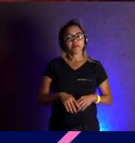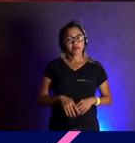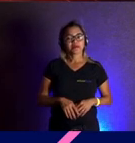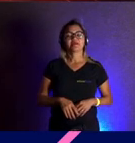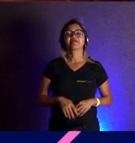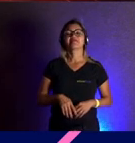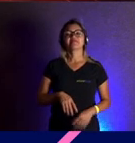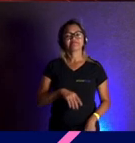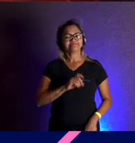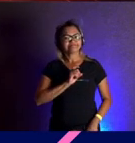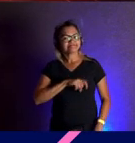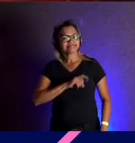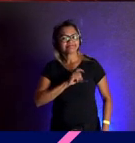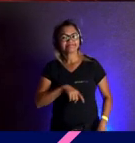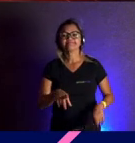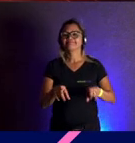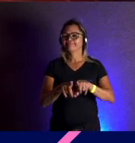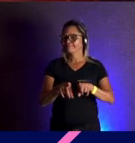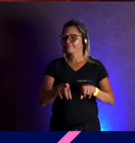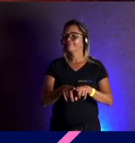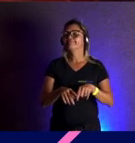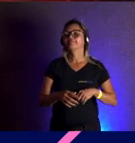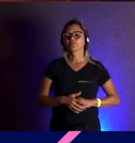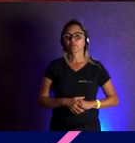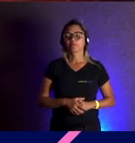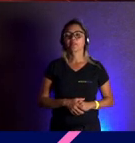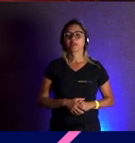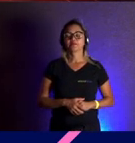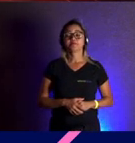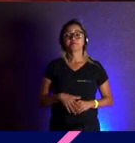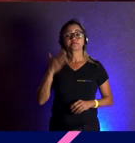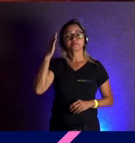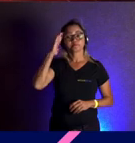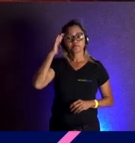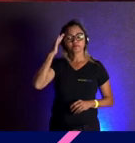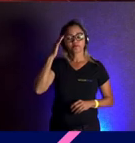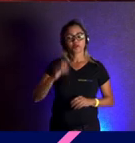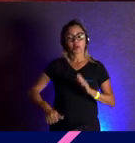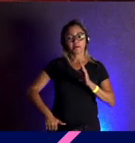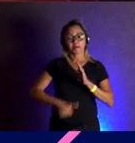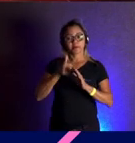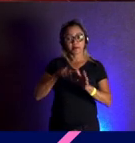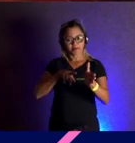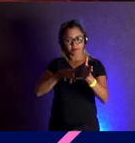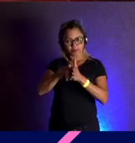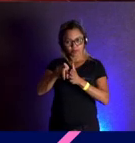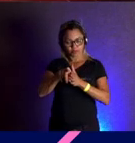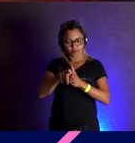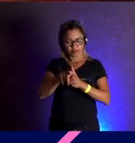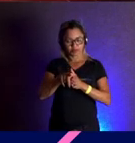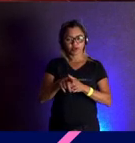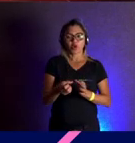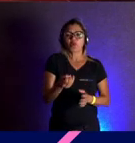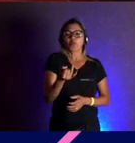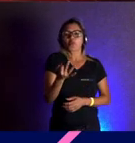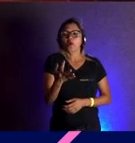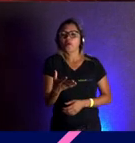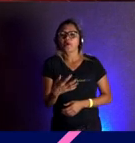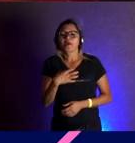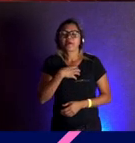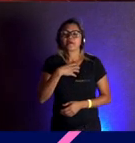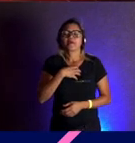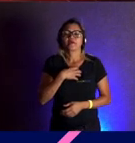para as jornalistas, depois eu vou precisar de uma ajuda para entender um pedaço da primeira pergunta aqui. Mas qual é o tom que